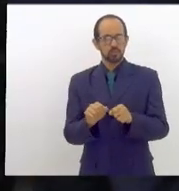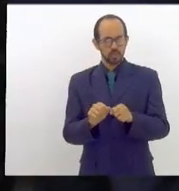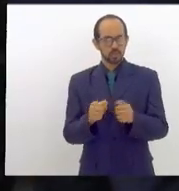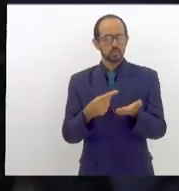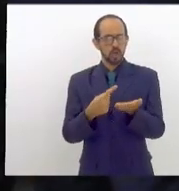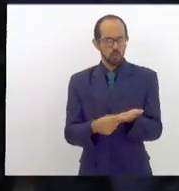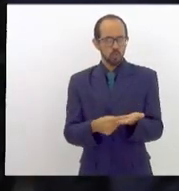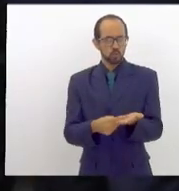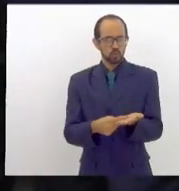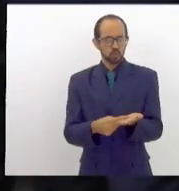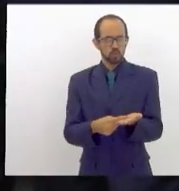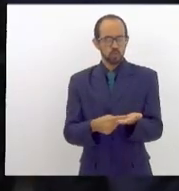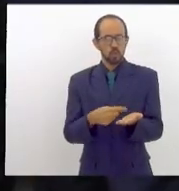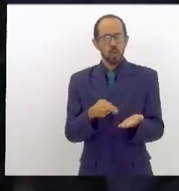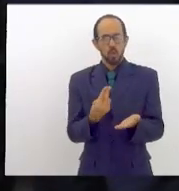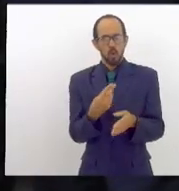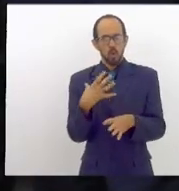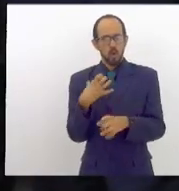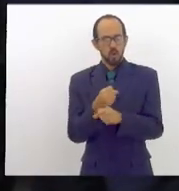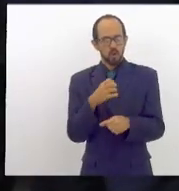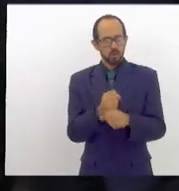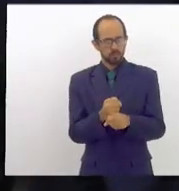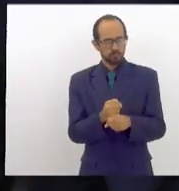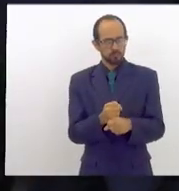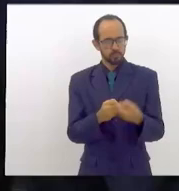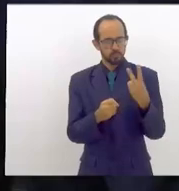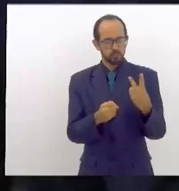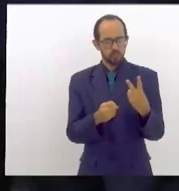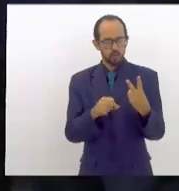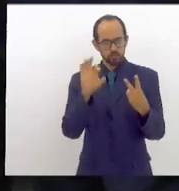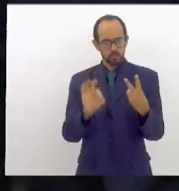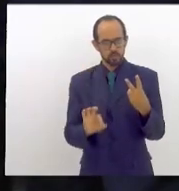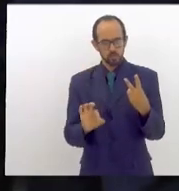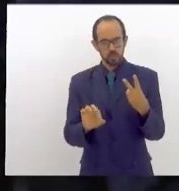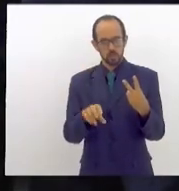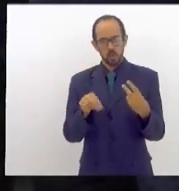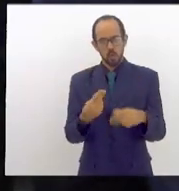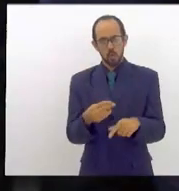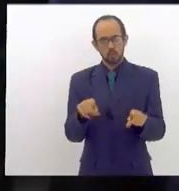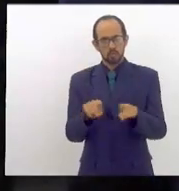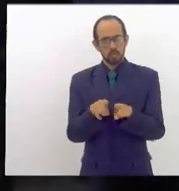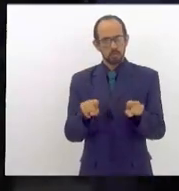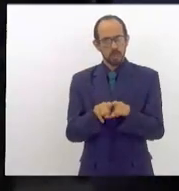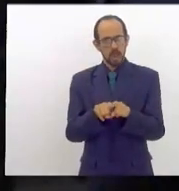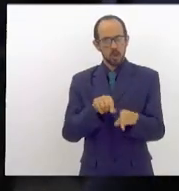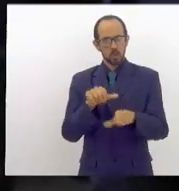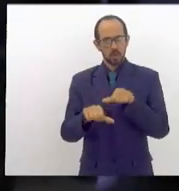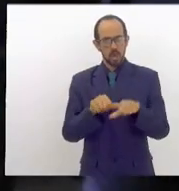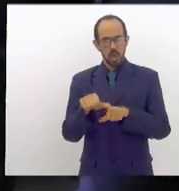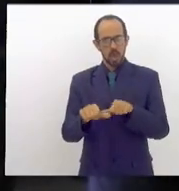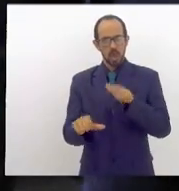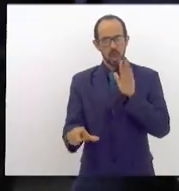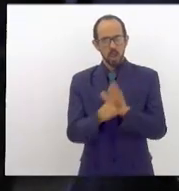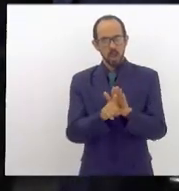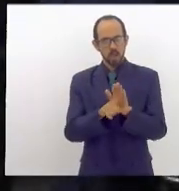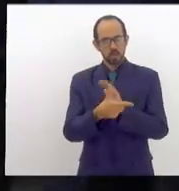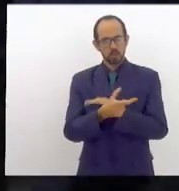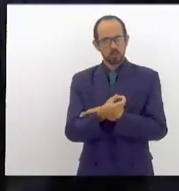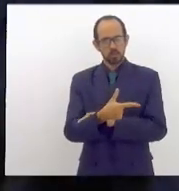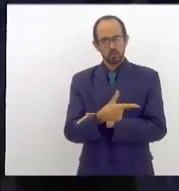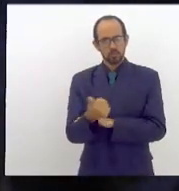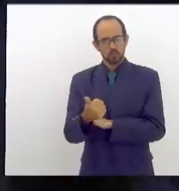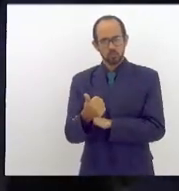seja o somatório das duas ali dos dois índices seja alterar a lei de 2021 para